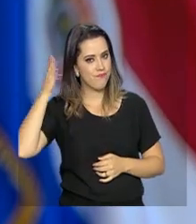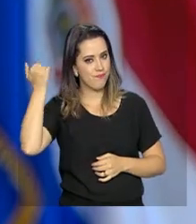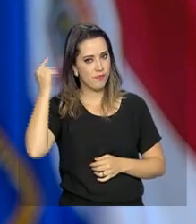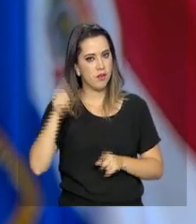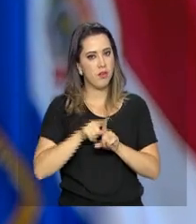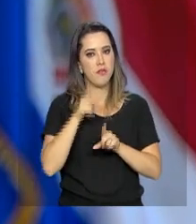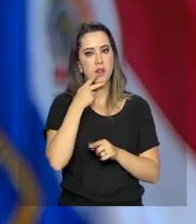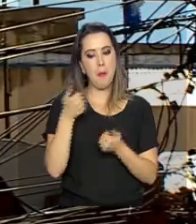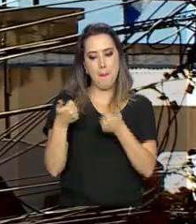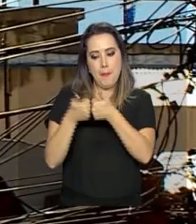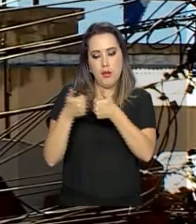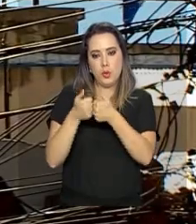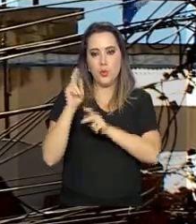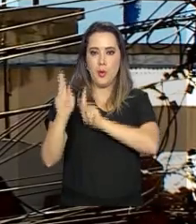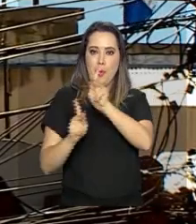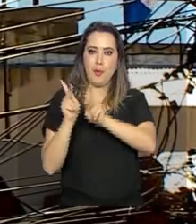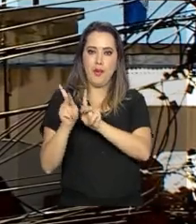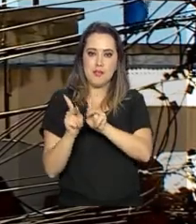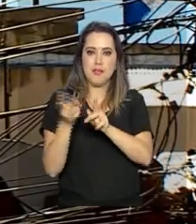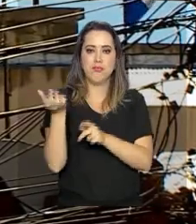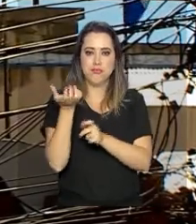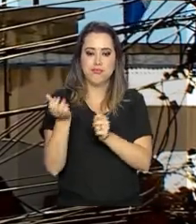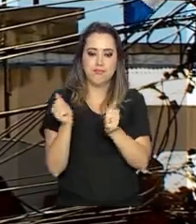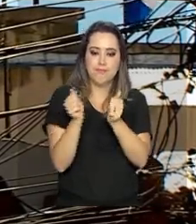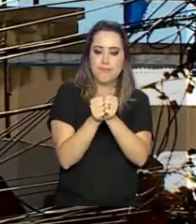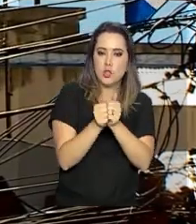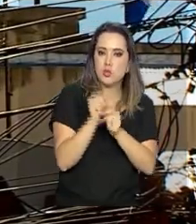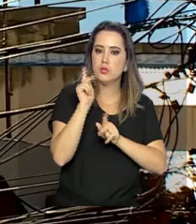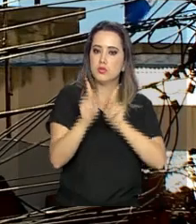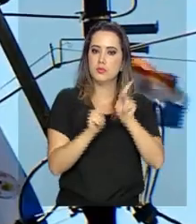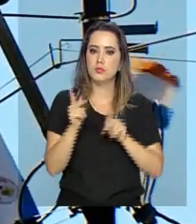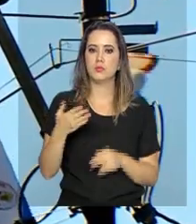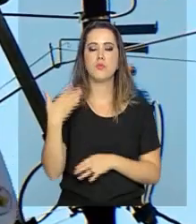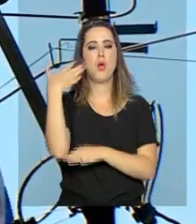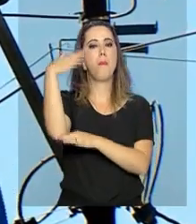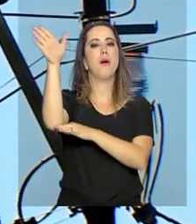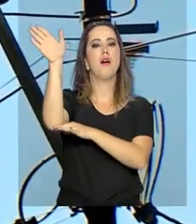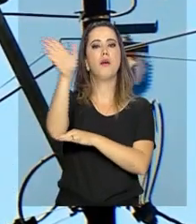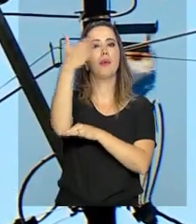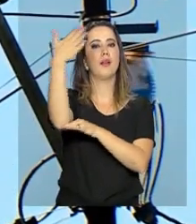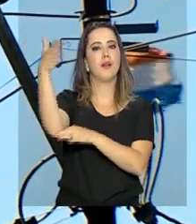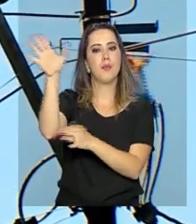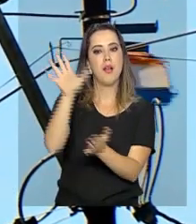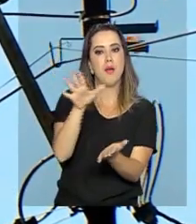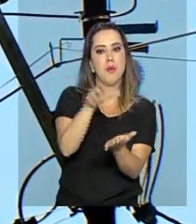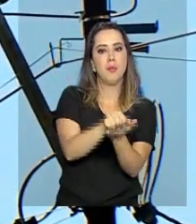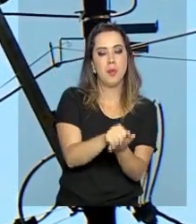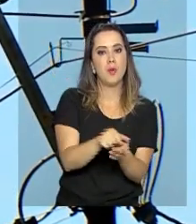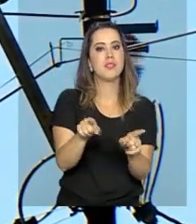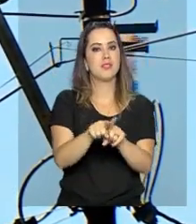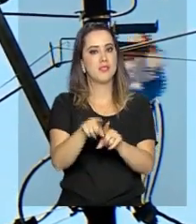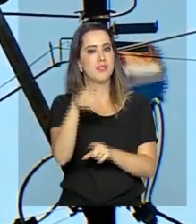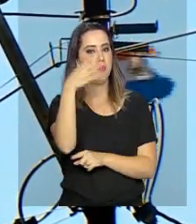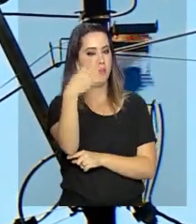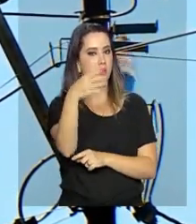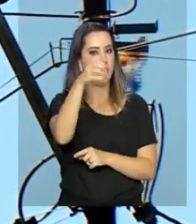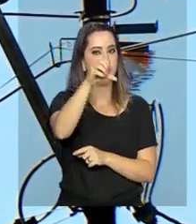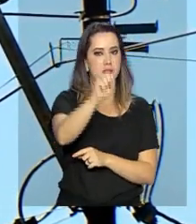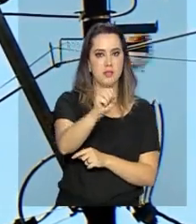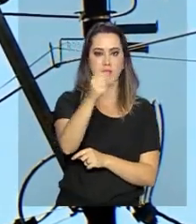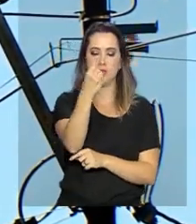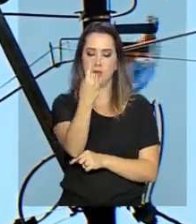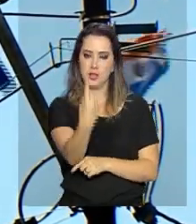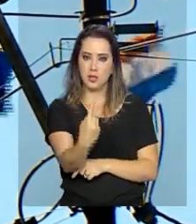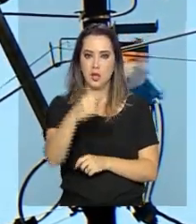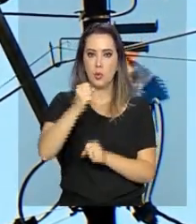estar perto do povo nas ruas as bandeiras são para comemorar a posse os 481 anos da capital ea festa da